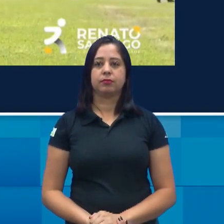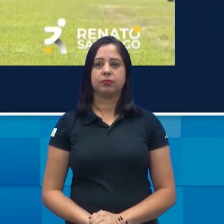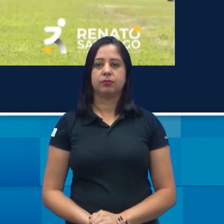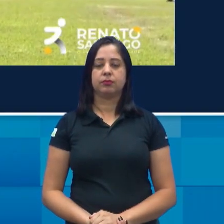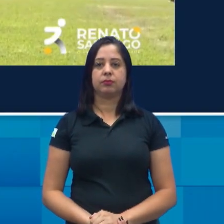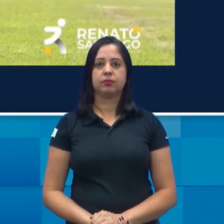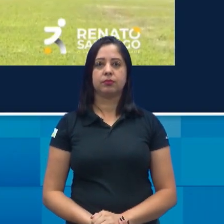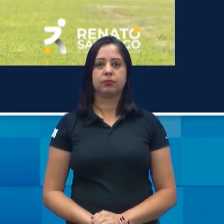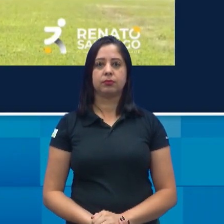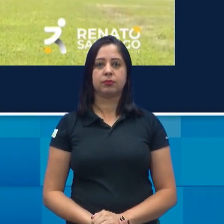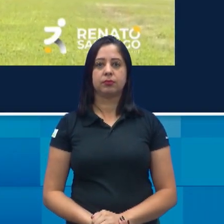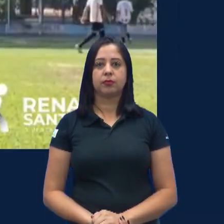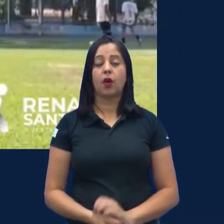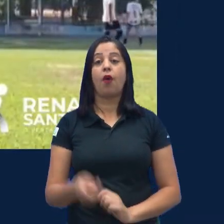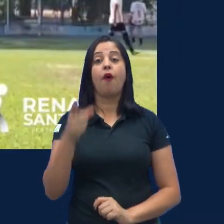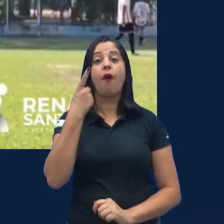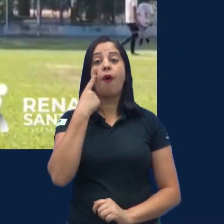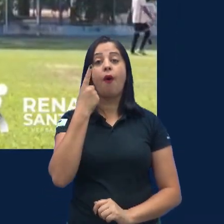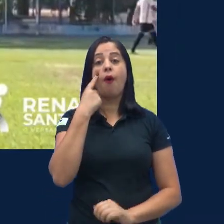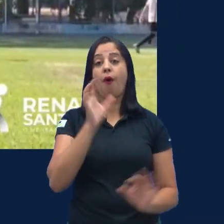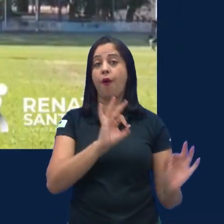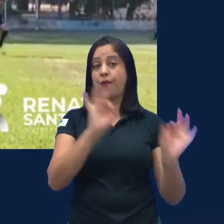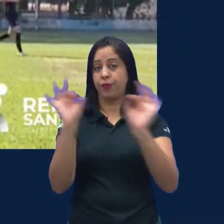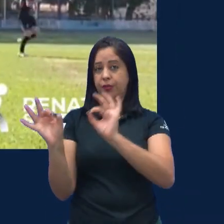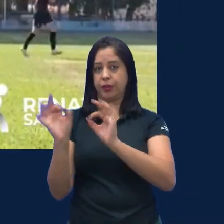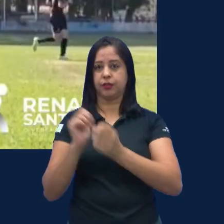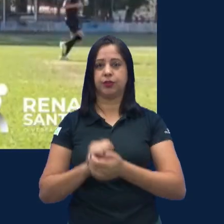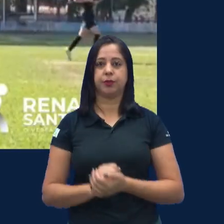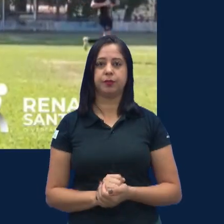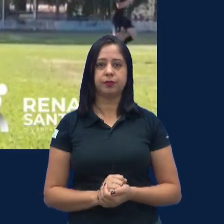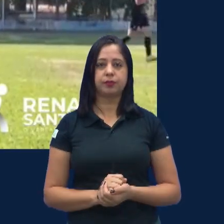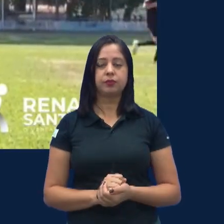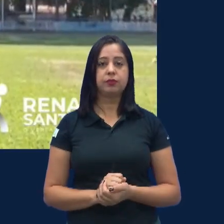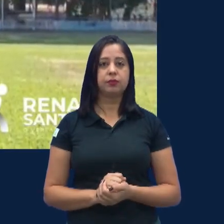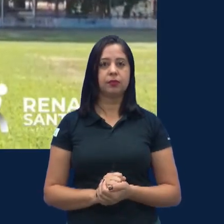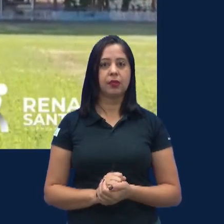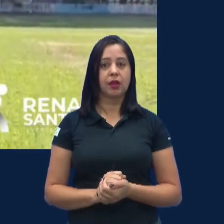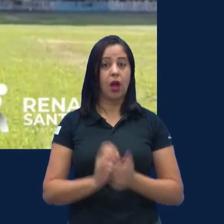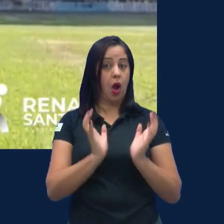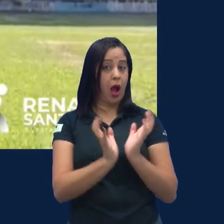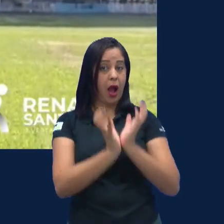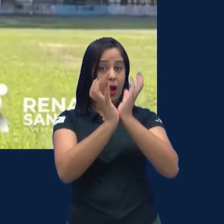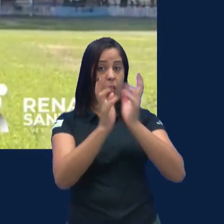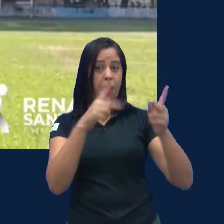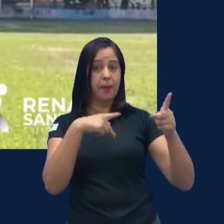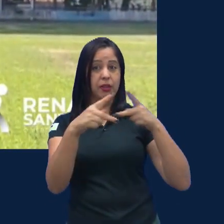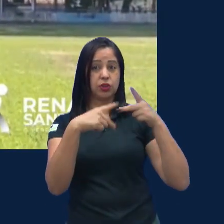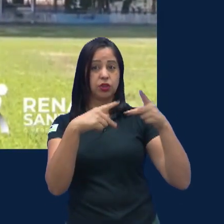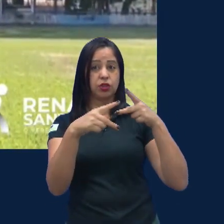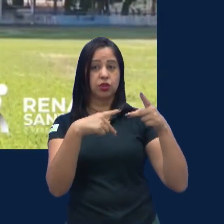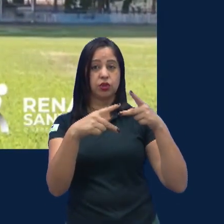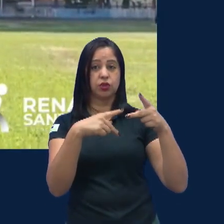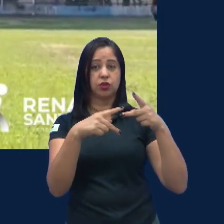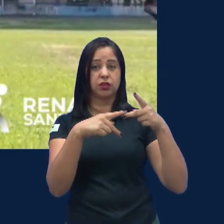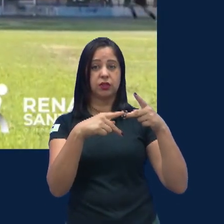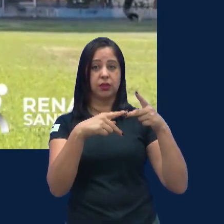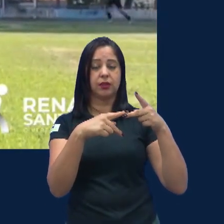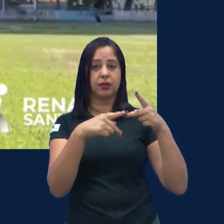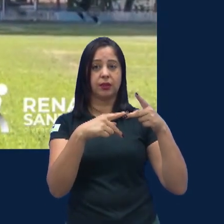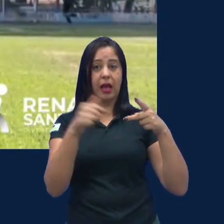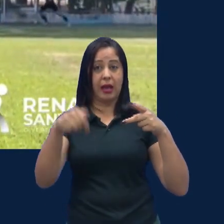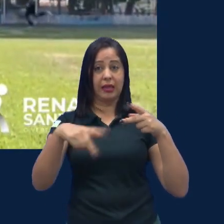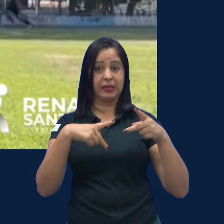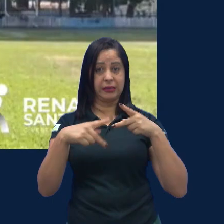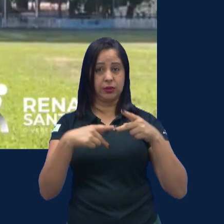Pessoal, acompanhem comigo esse vídeo. Semifinal da Copa Joseense Sub-15 no campo do Intervale, aqui em São José dos